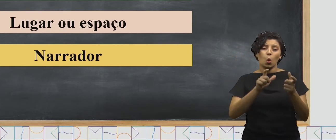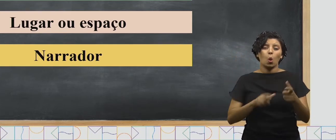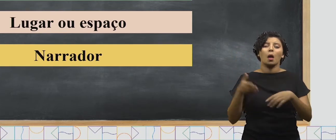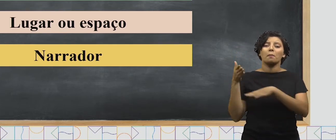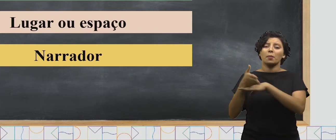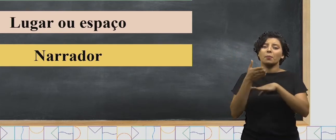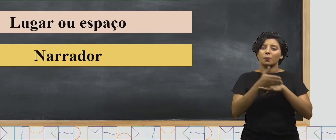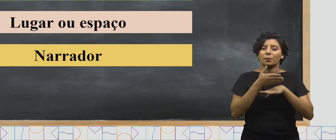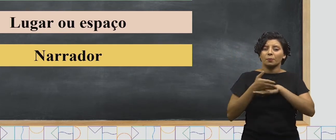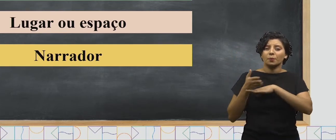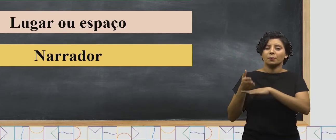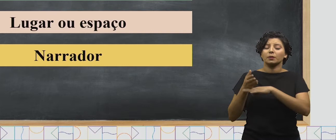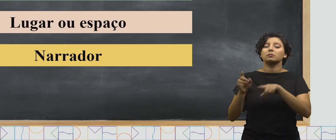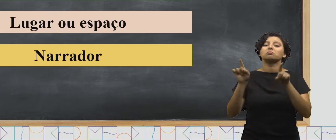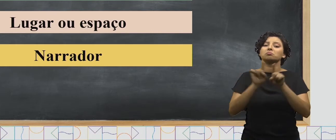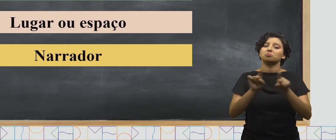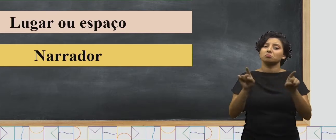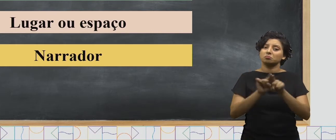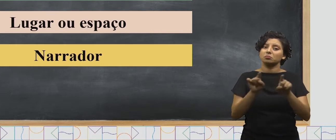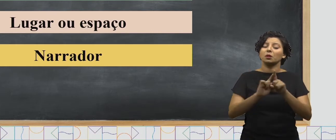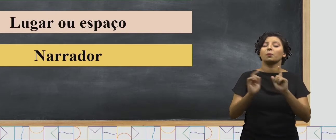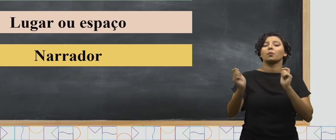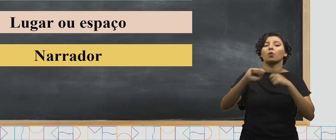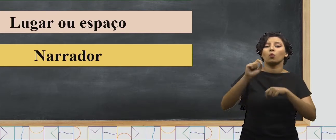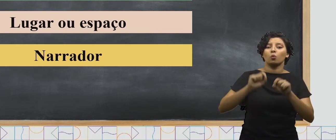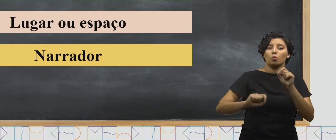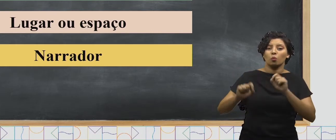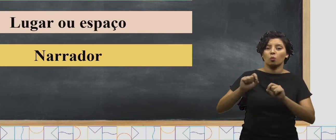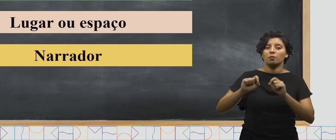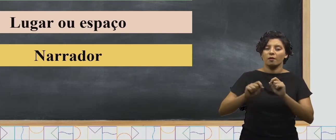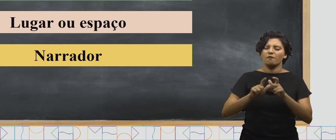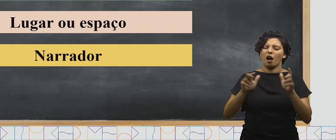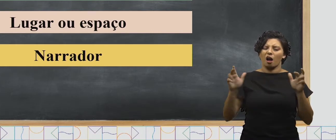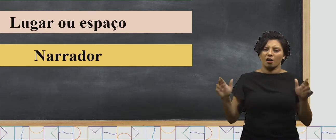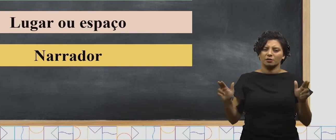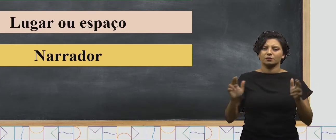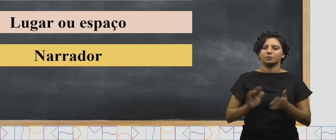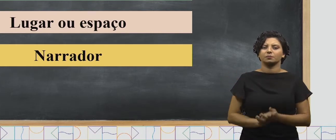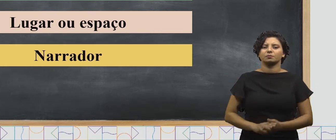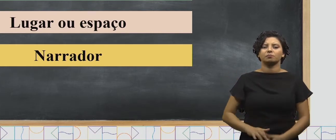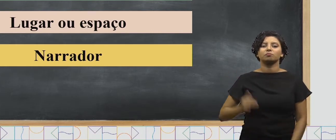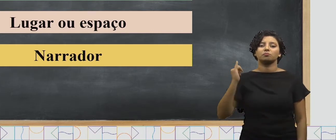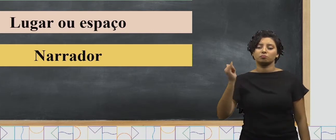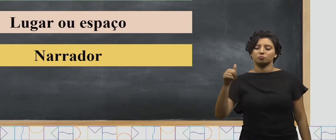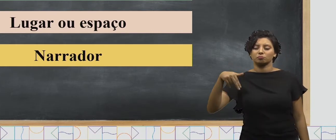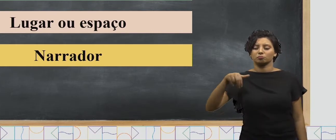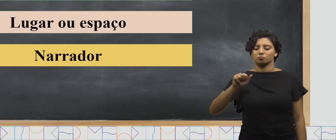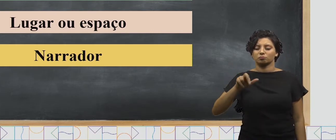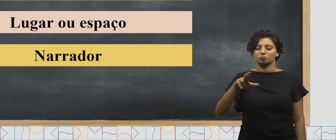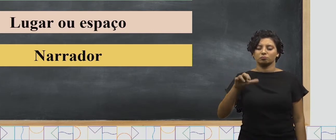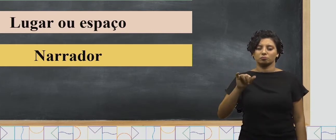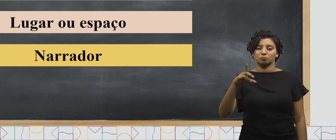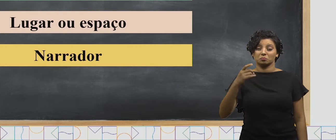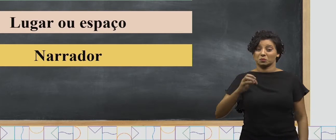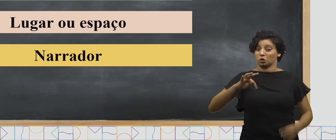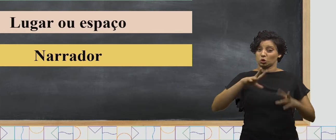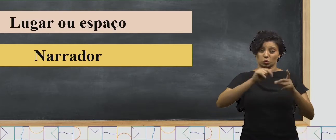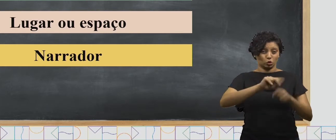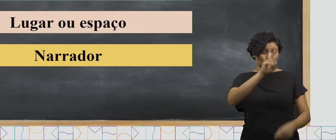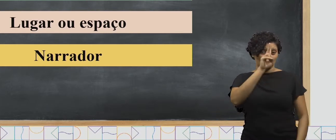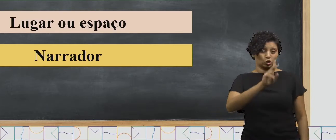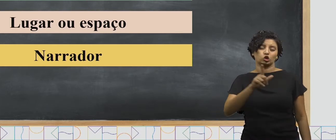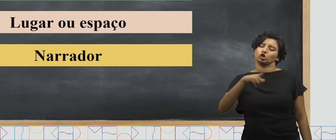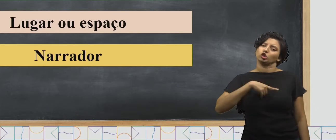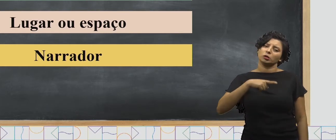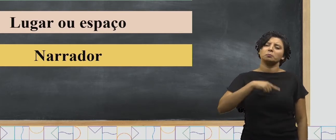que ele percorre também pode ser imensa. Narrador. Toda história é